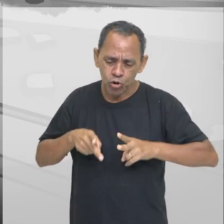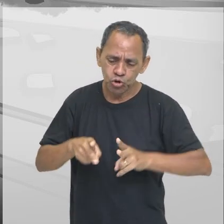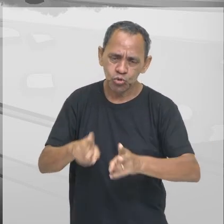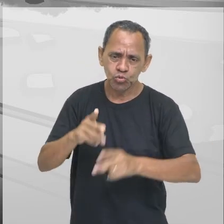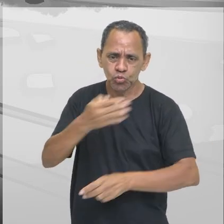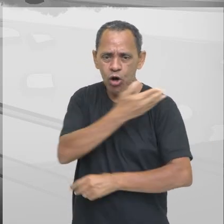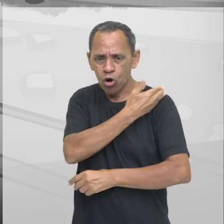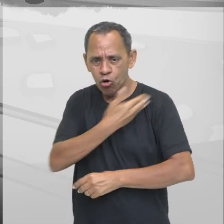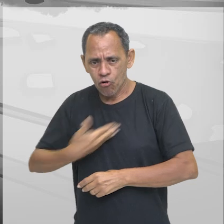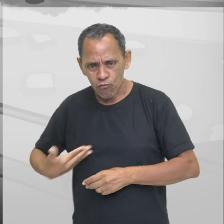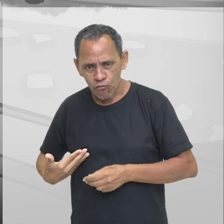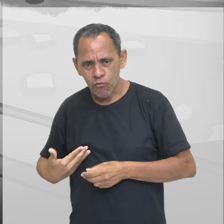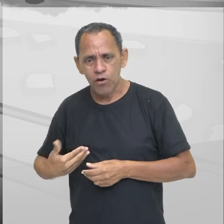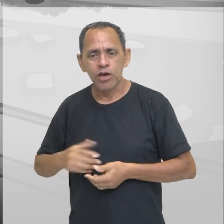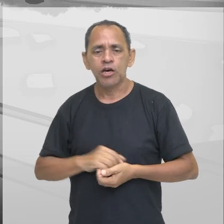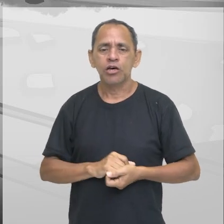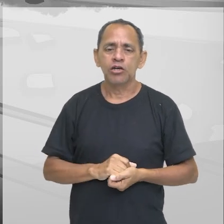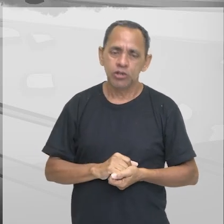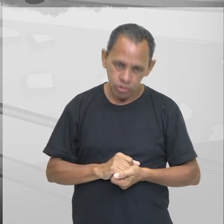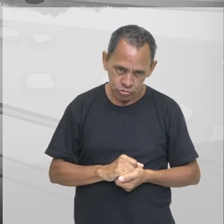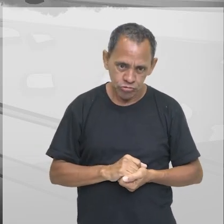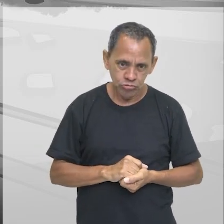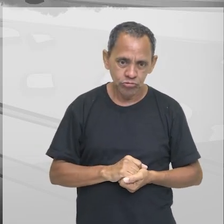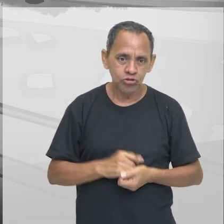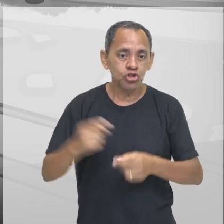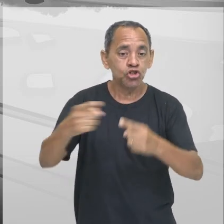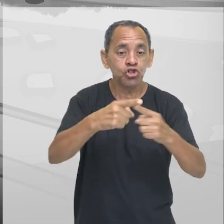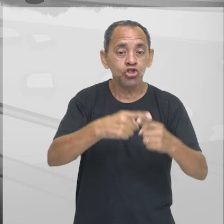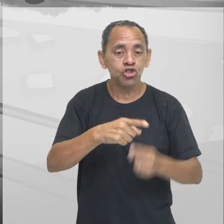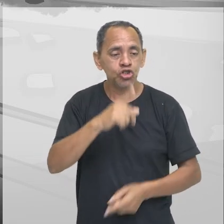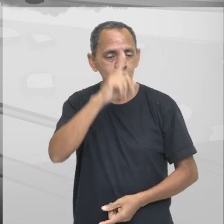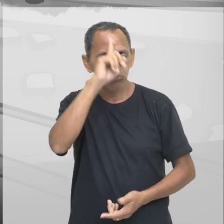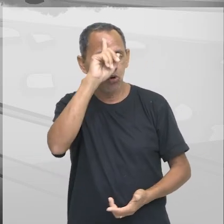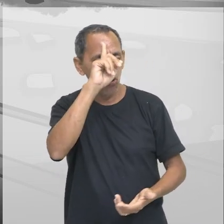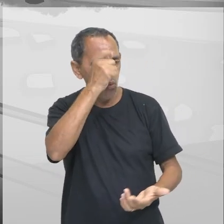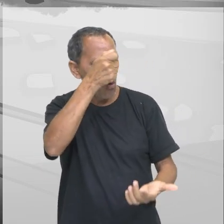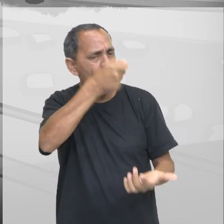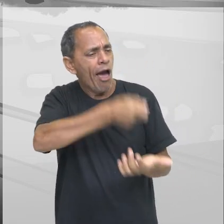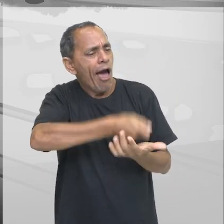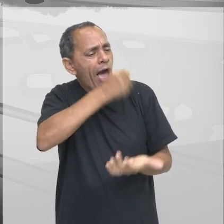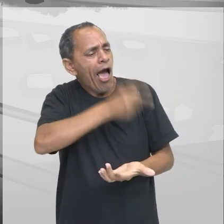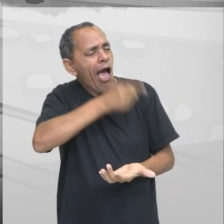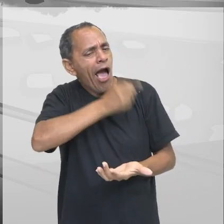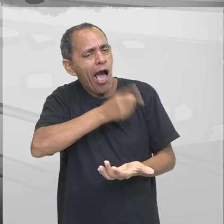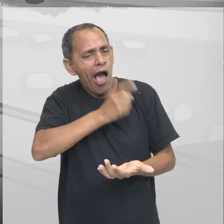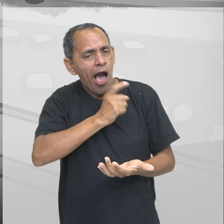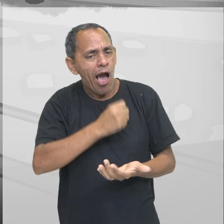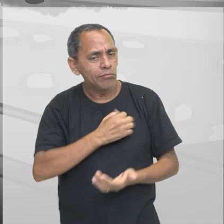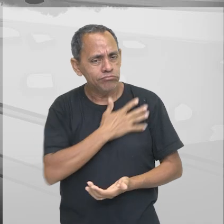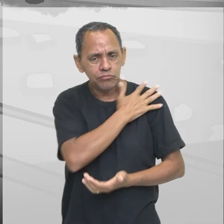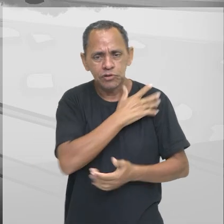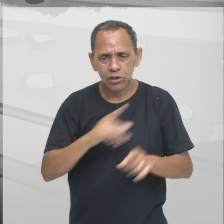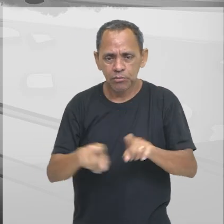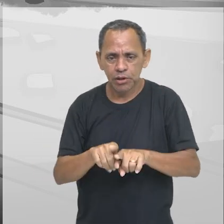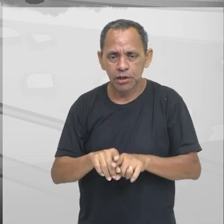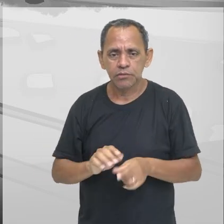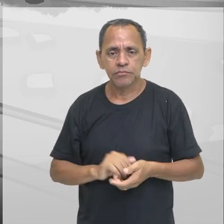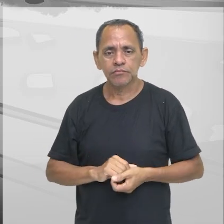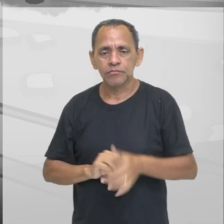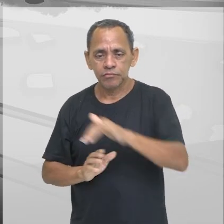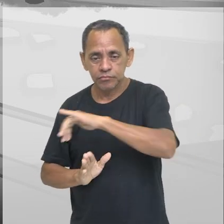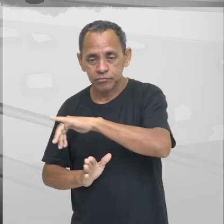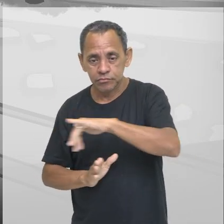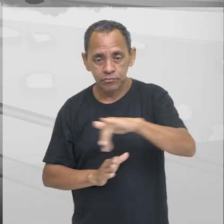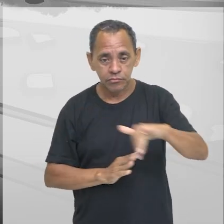aos moldes ditatoriais. E esse novo momento, por assim dizer, do governo getulista, a gente vai